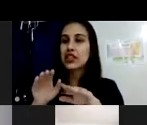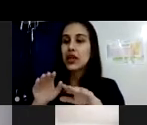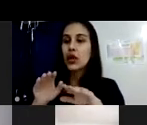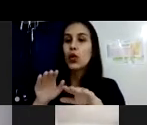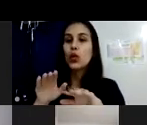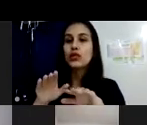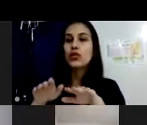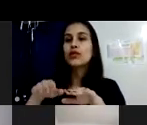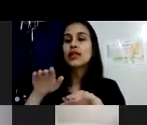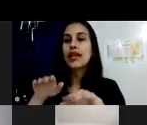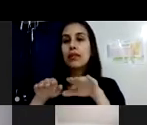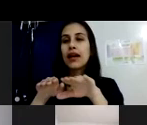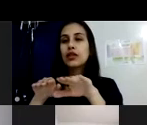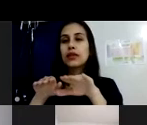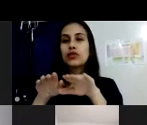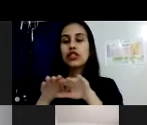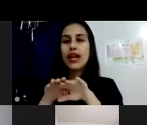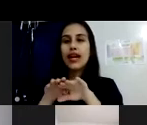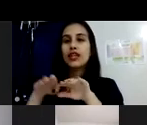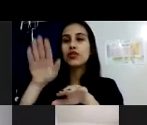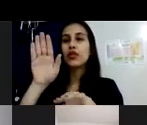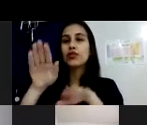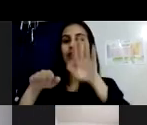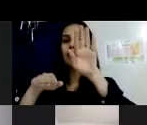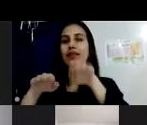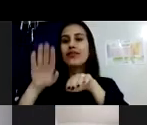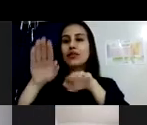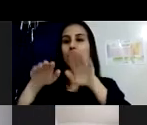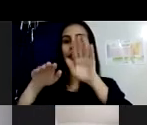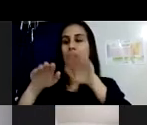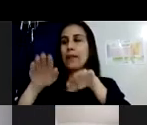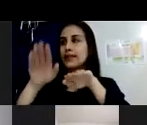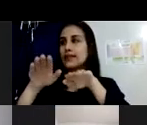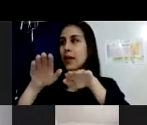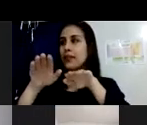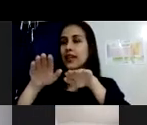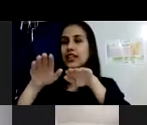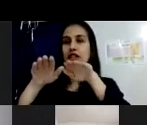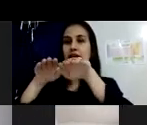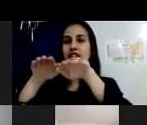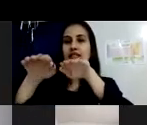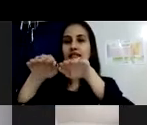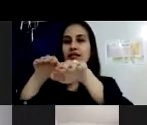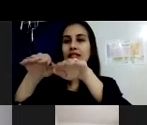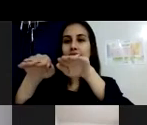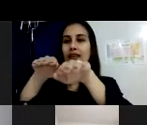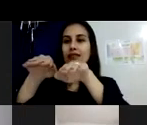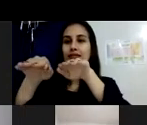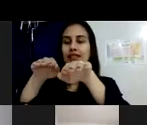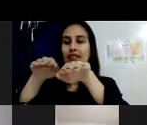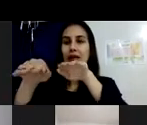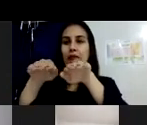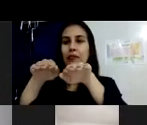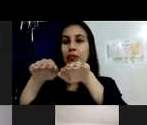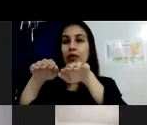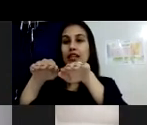marcha. O idoso, ele tem a marcha prejudicada. Idoso não levanta o pé para andar. Geralmente eles andam